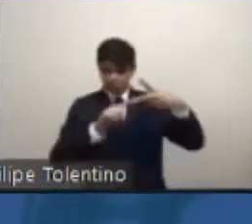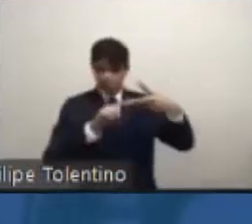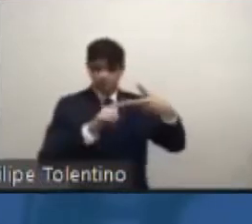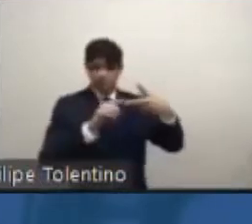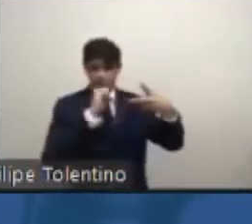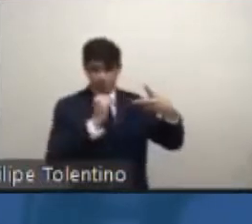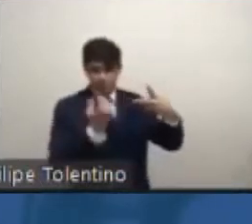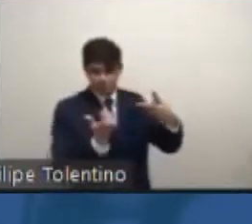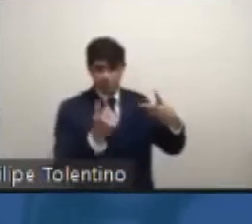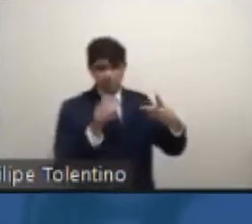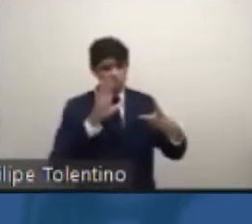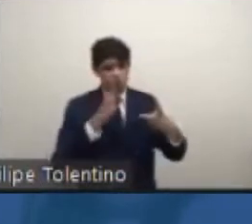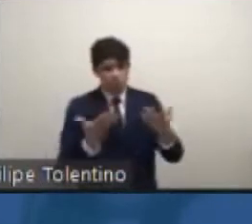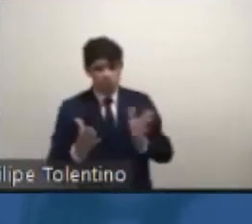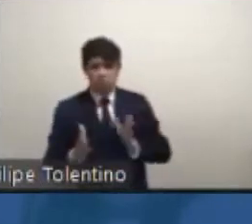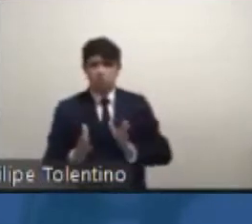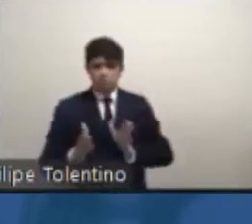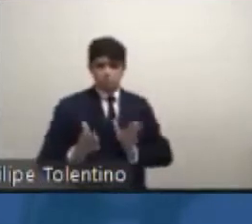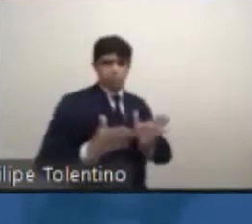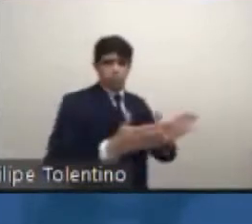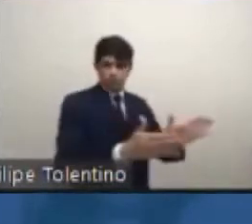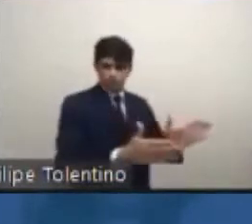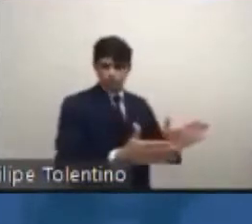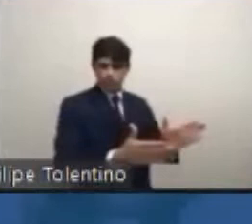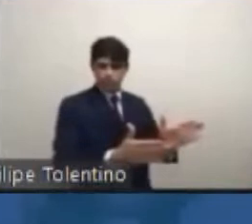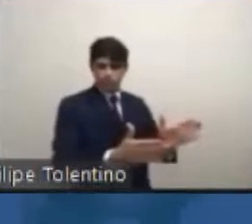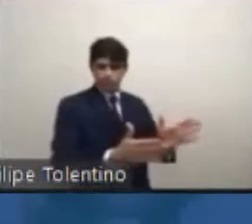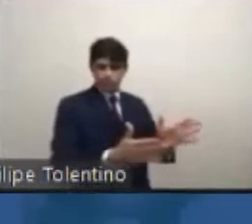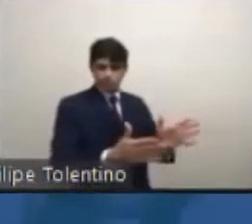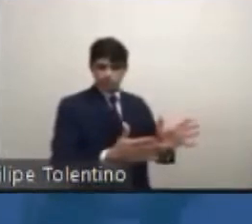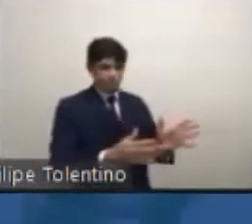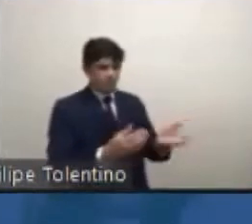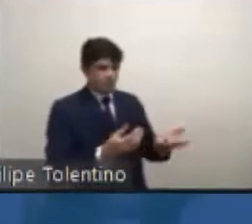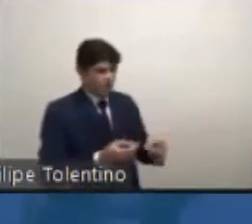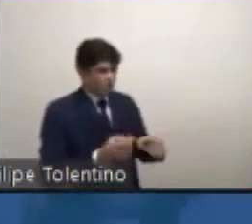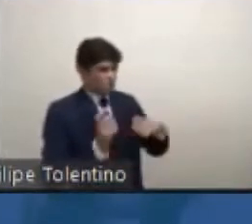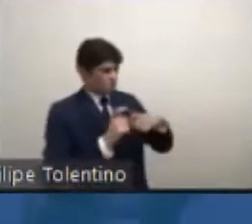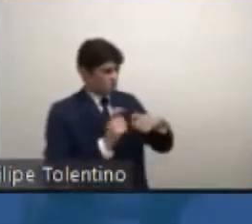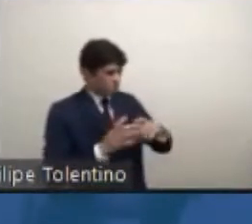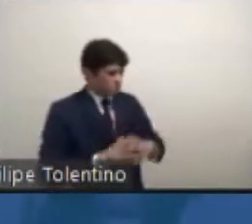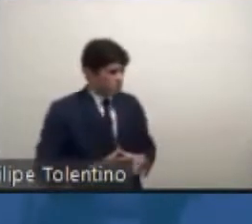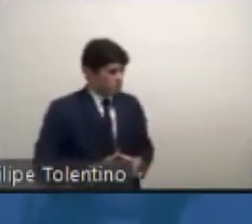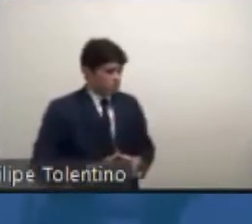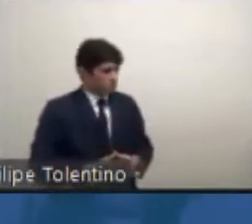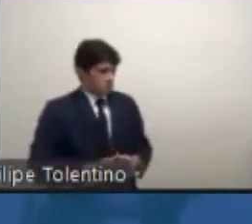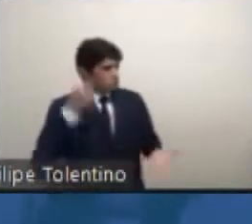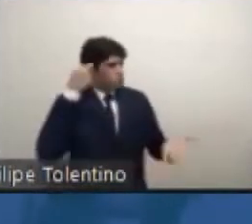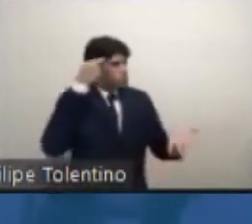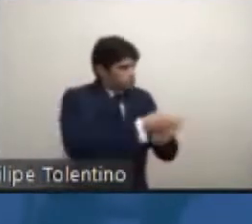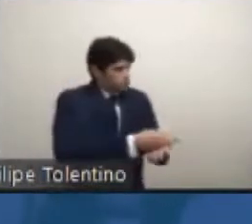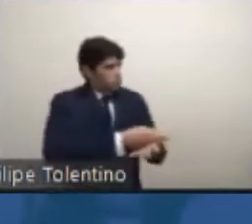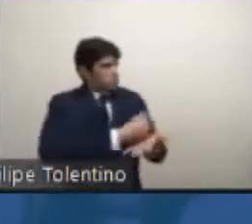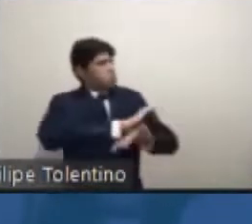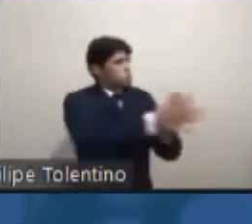de forçar o paciente, nós mostramos os precedentes legais, os precedentes nos pareceres, na doutrina, de que ele pode